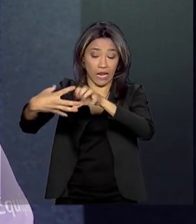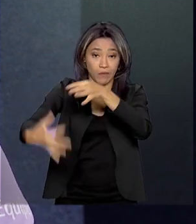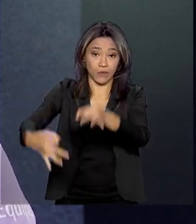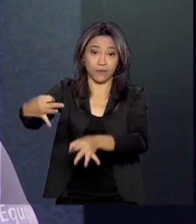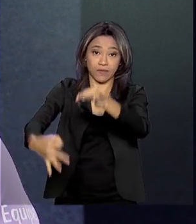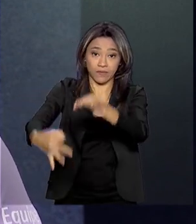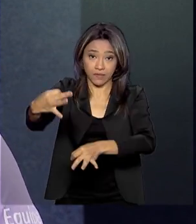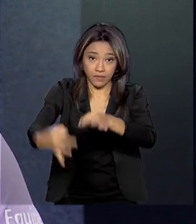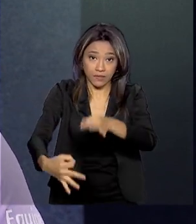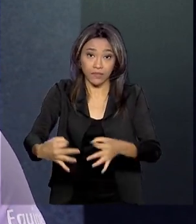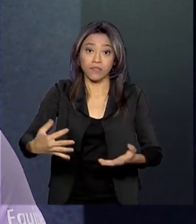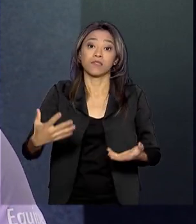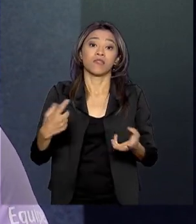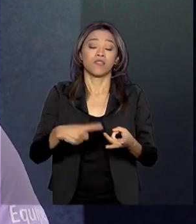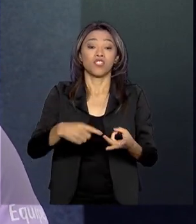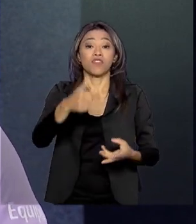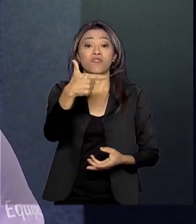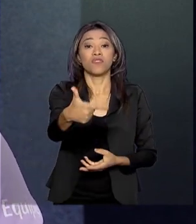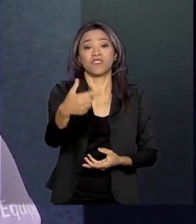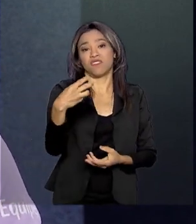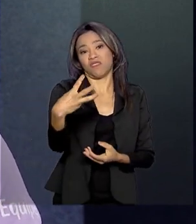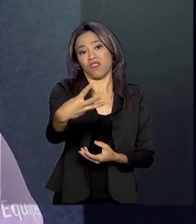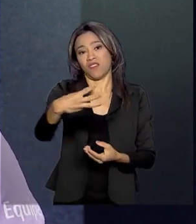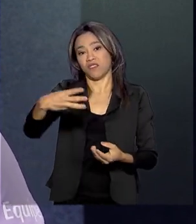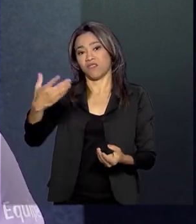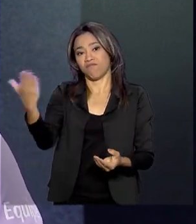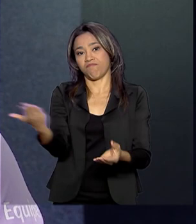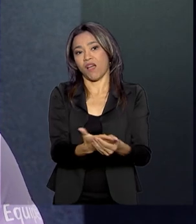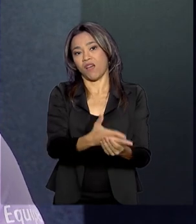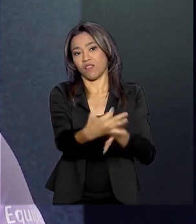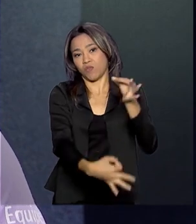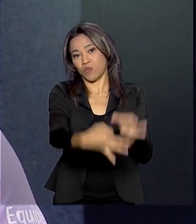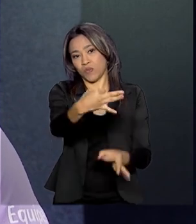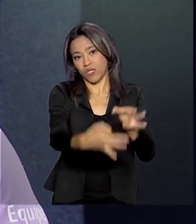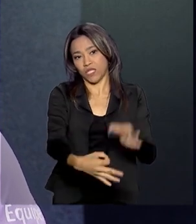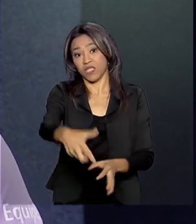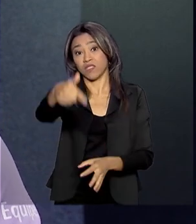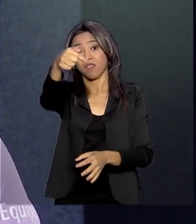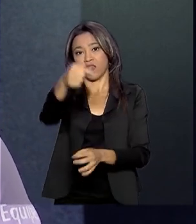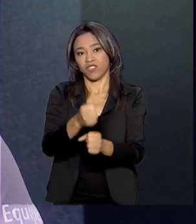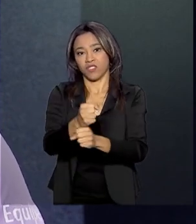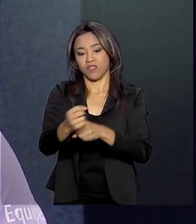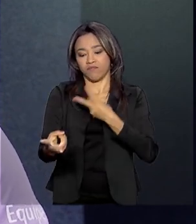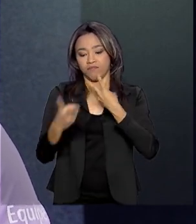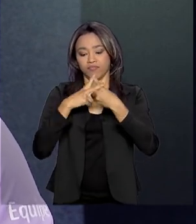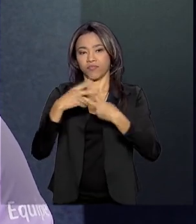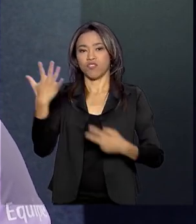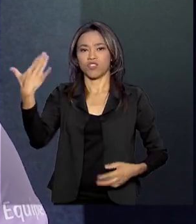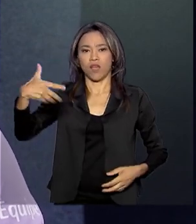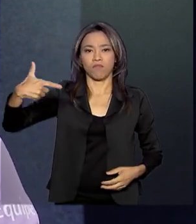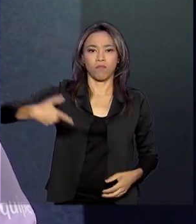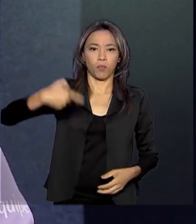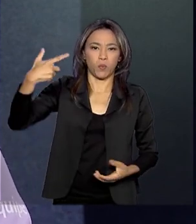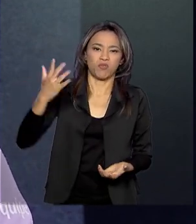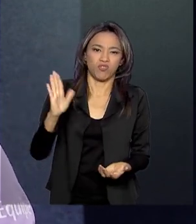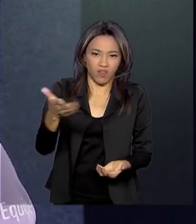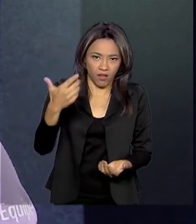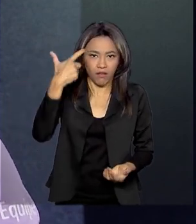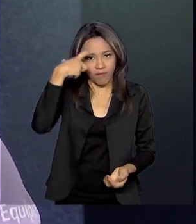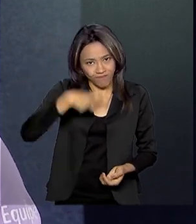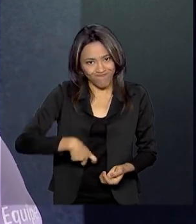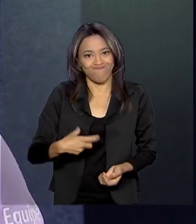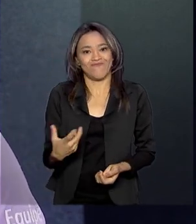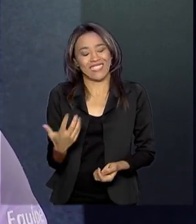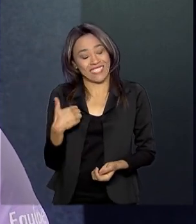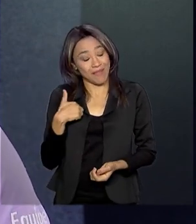chegar em recuperação eu tinha 23 passagens na justiça, tinha puxado 7 anos de cadeia, já tinha sido baleado. Então assim, eu cheguei a